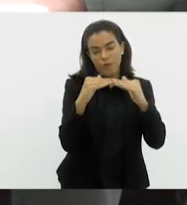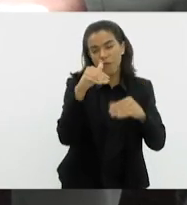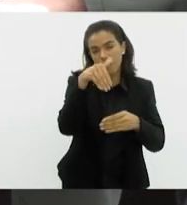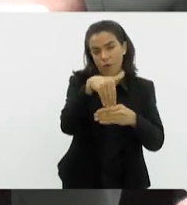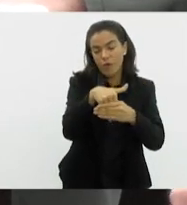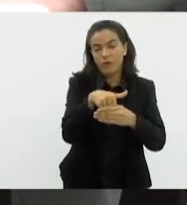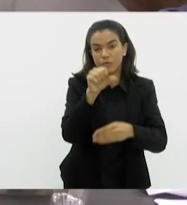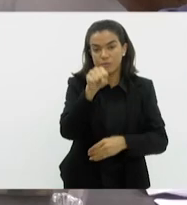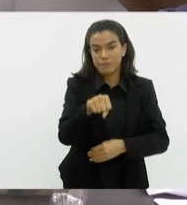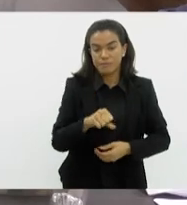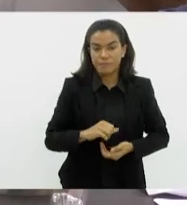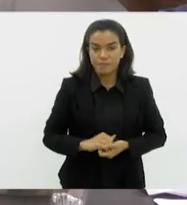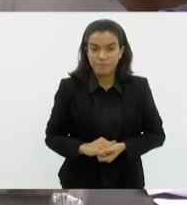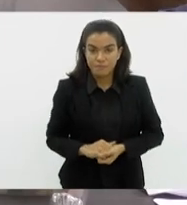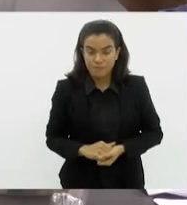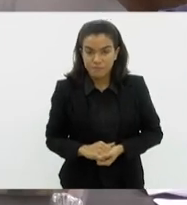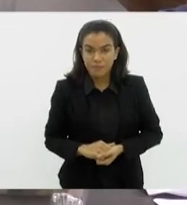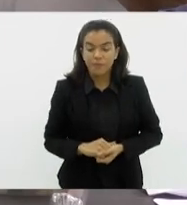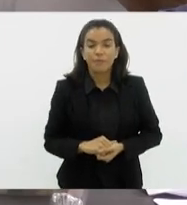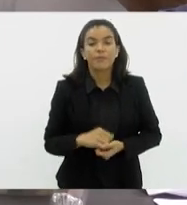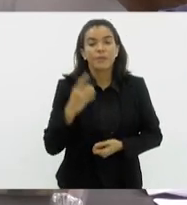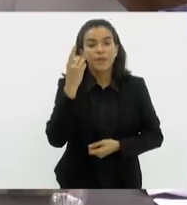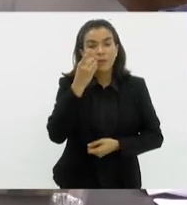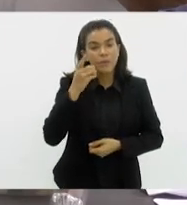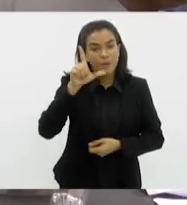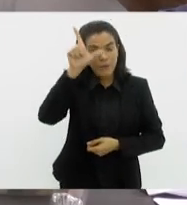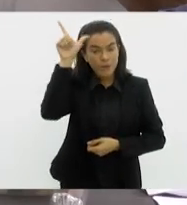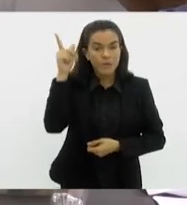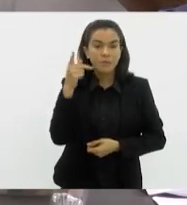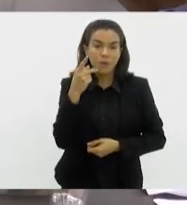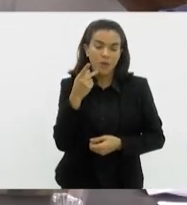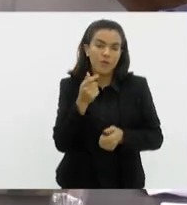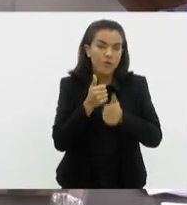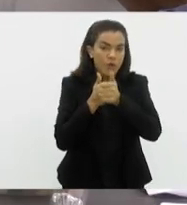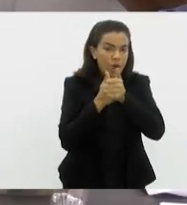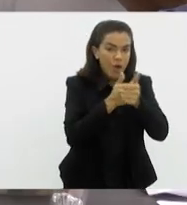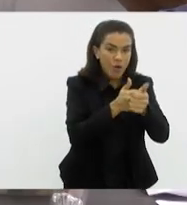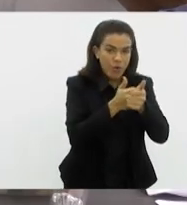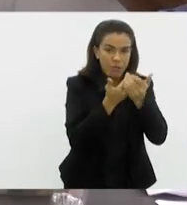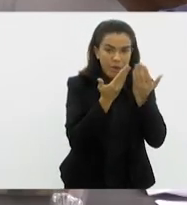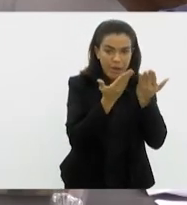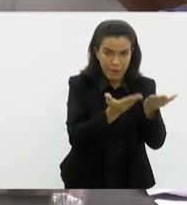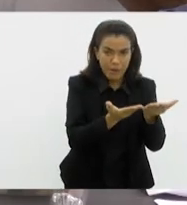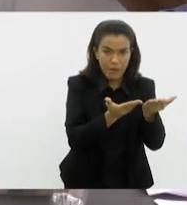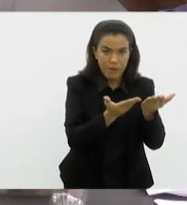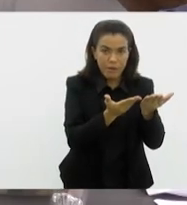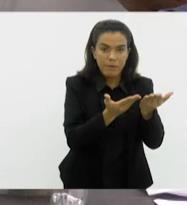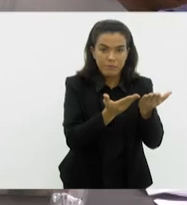presidente. Deputado Luiz Paulo, já antecipo que vou votar com Vossa Excelência